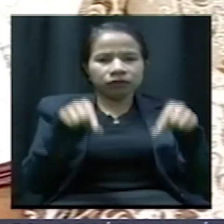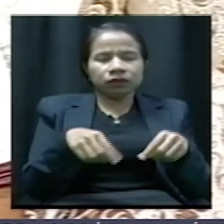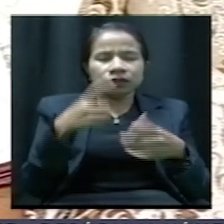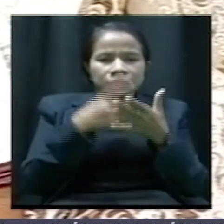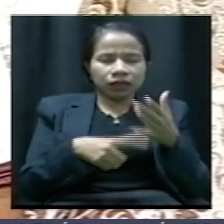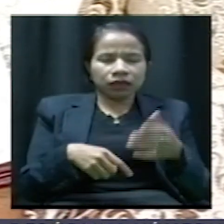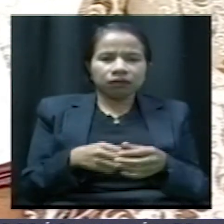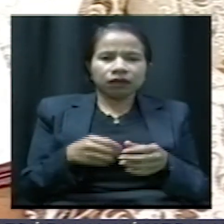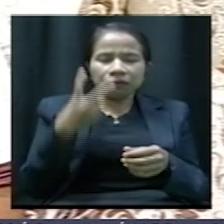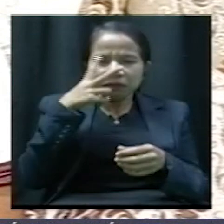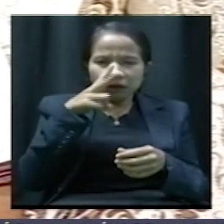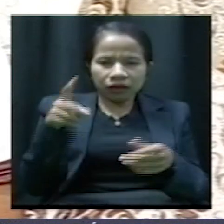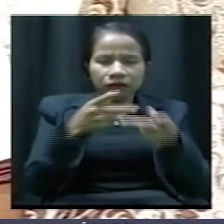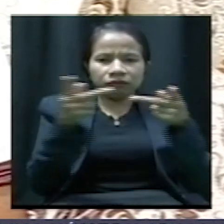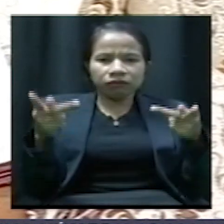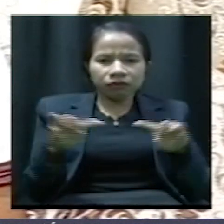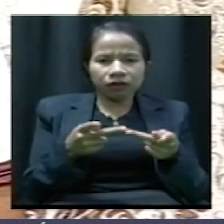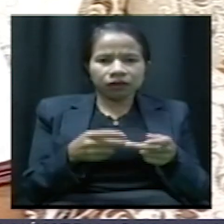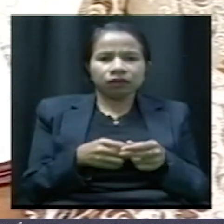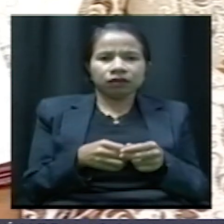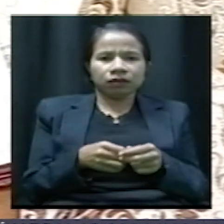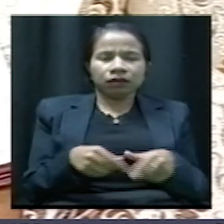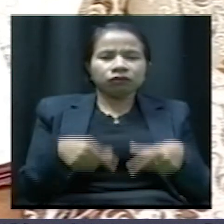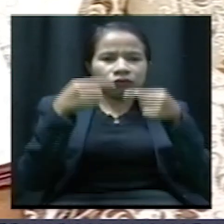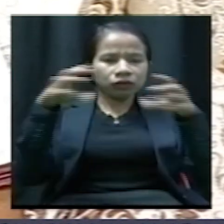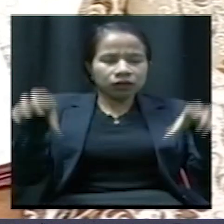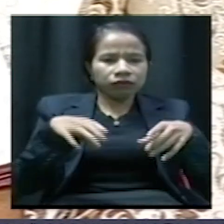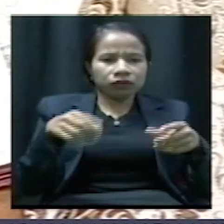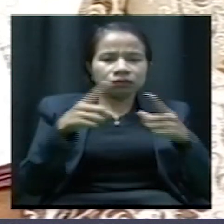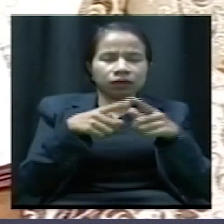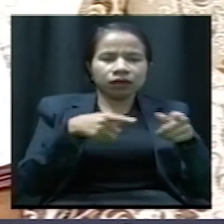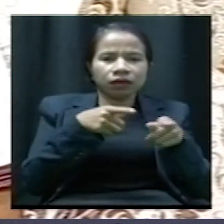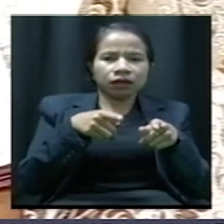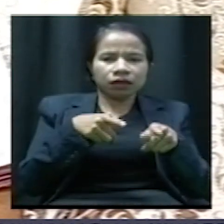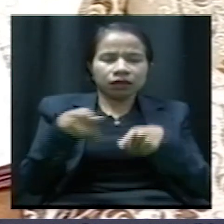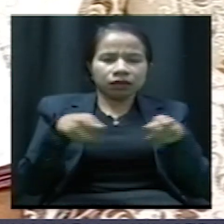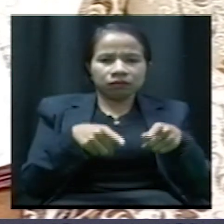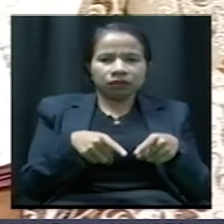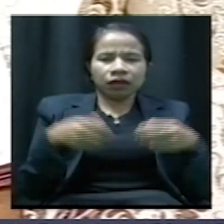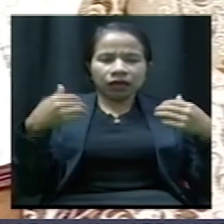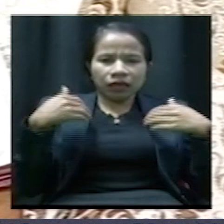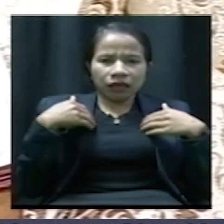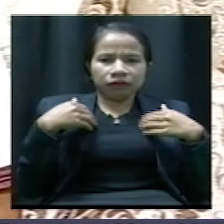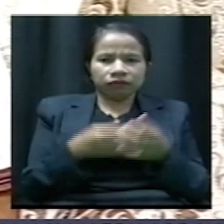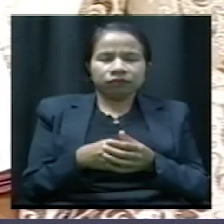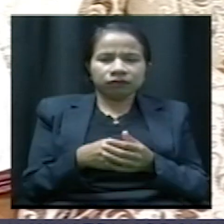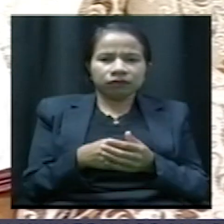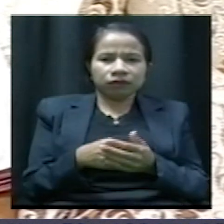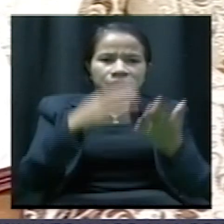observa ia fatin balon fosa recrutamento por exemplo ia requisitos balon